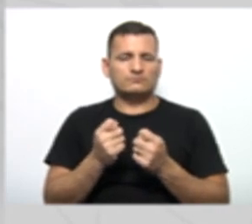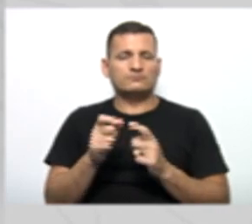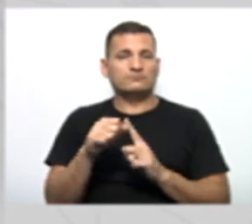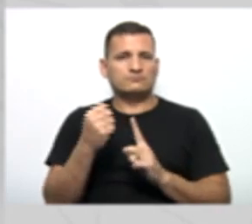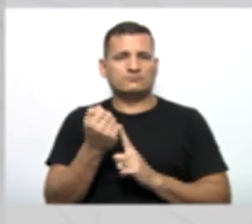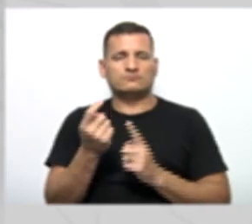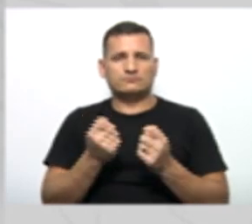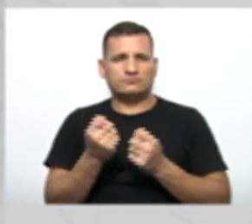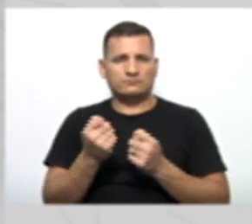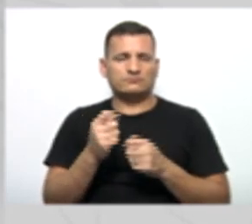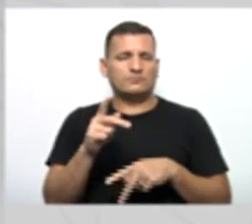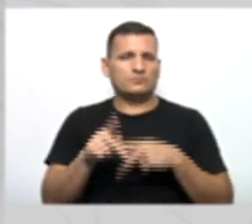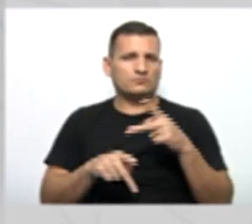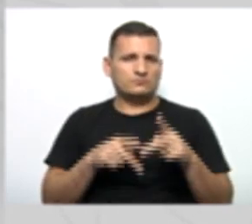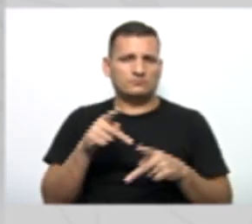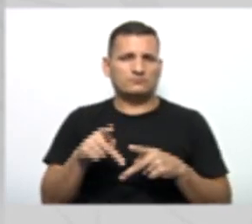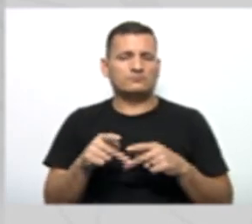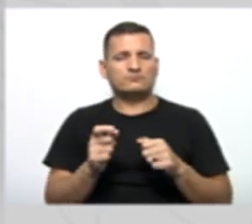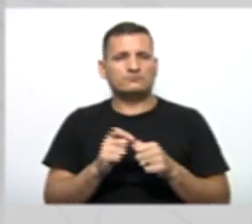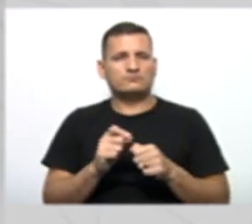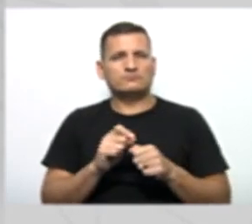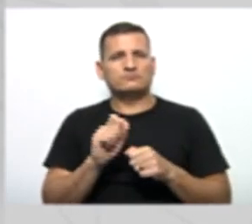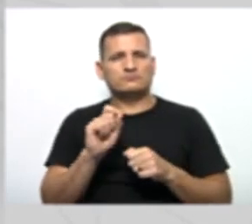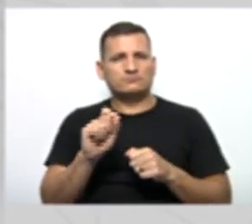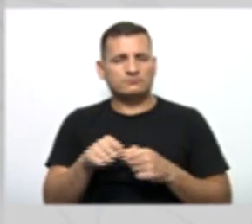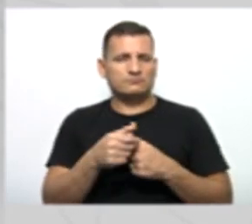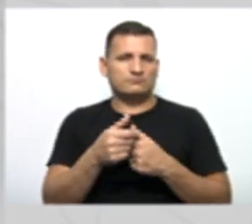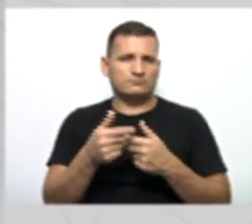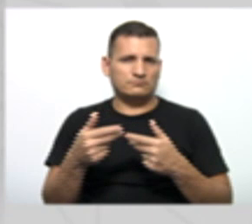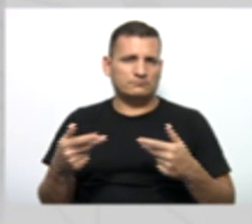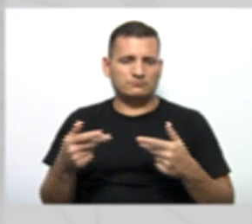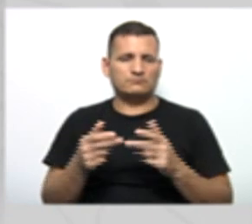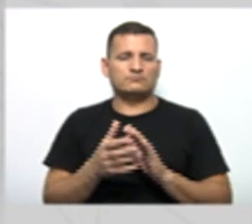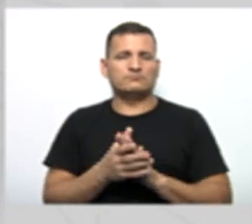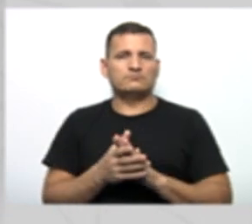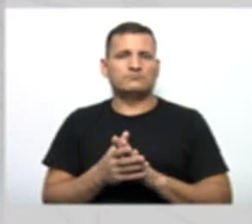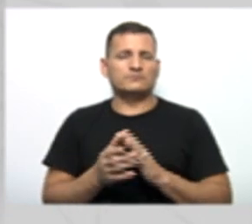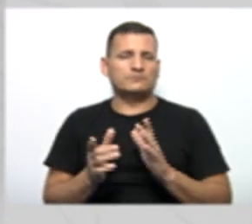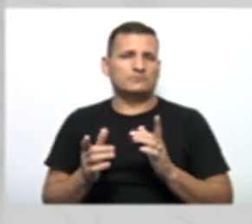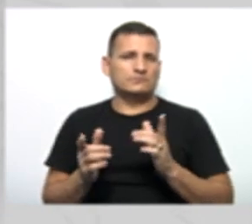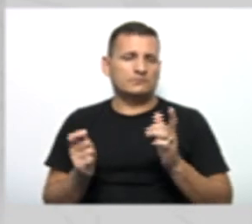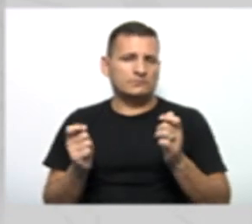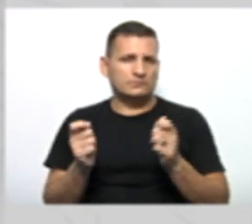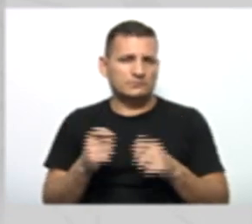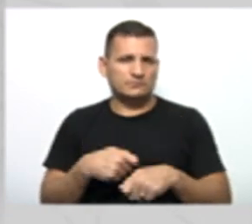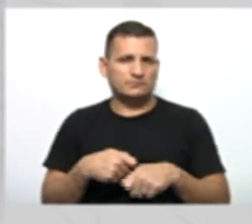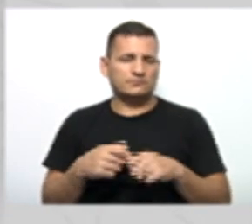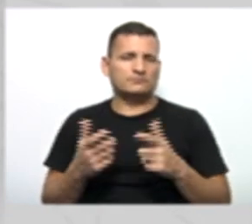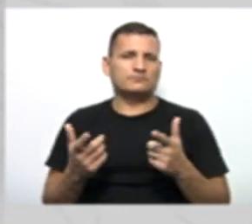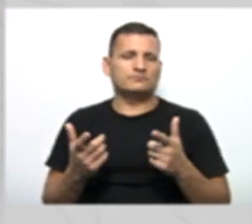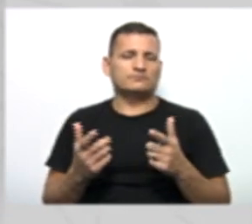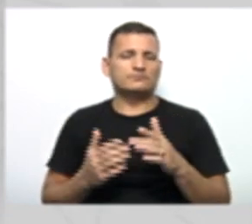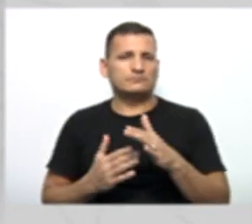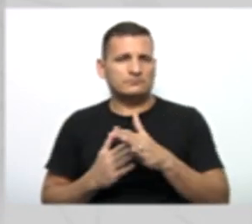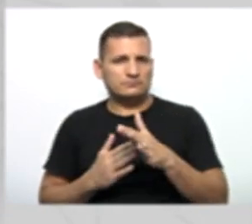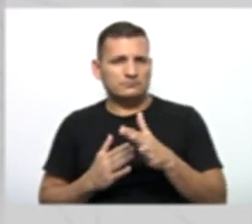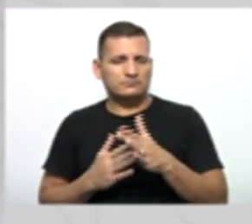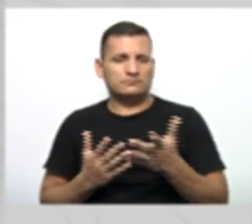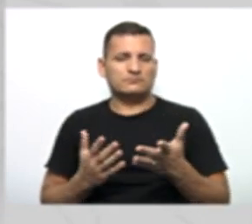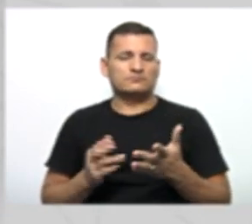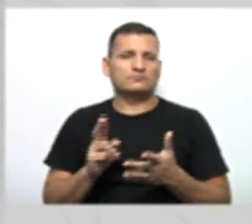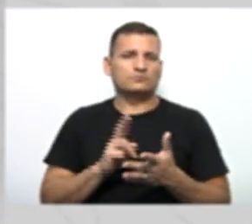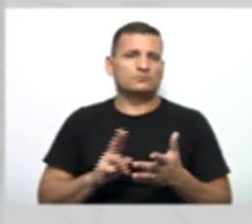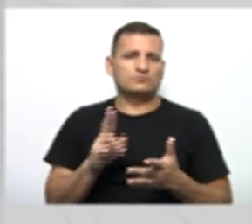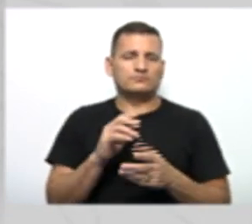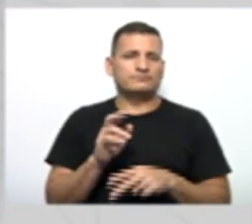socioeconômico das populações por meio de ações que considerem as potencialidades e as restrições e o uso e a